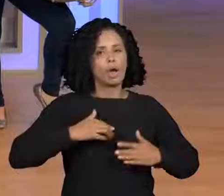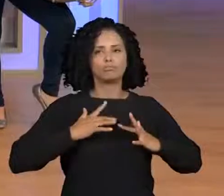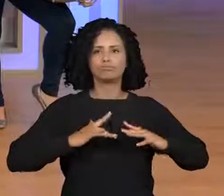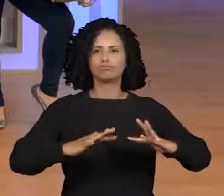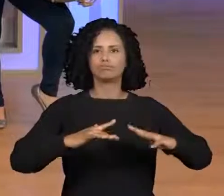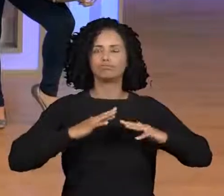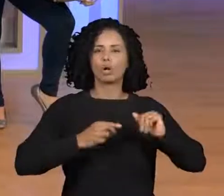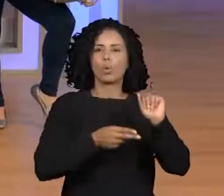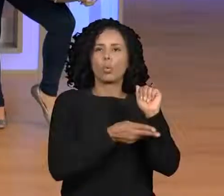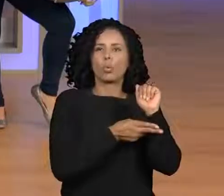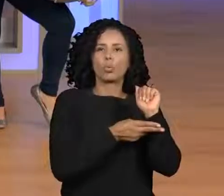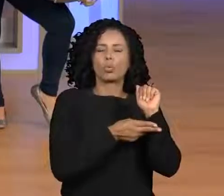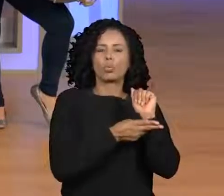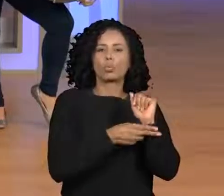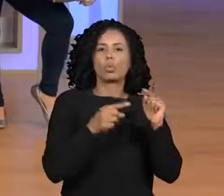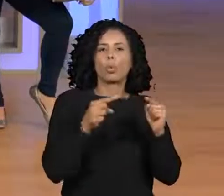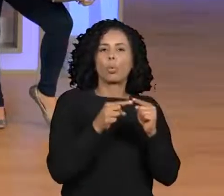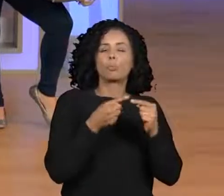samba.